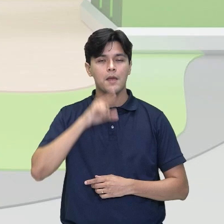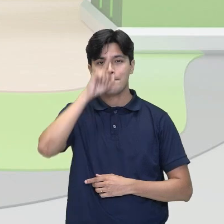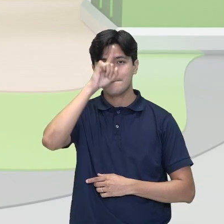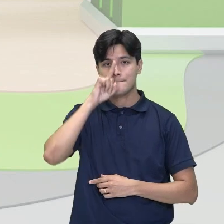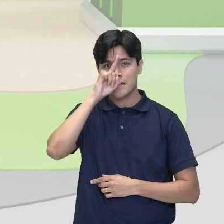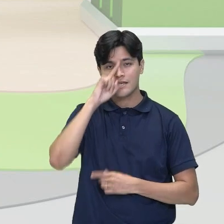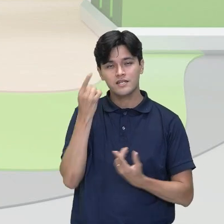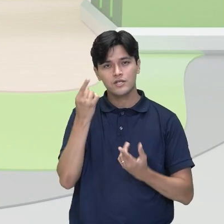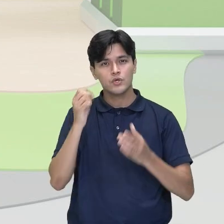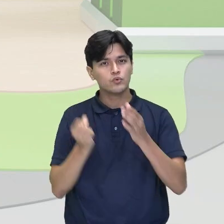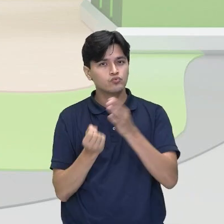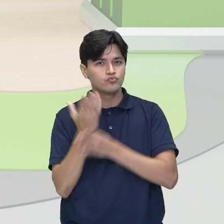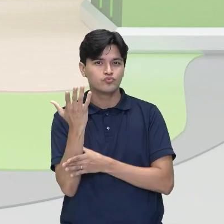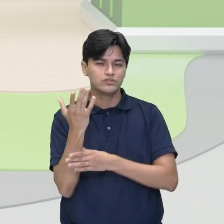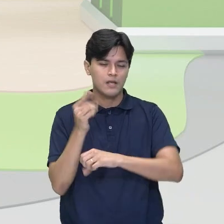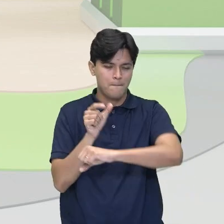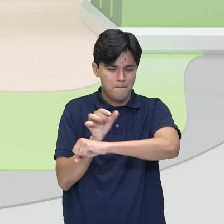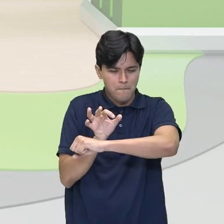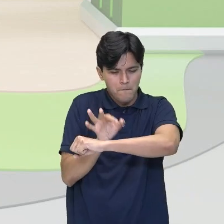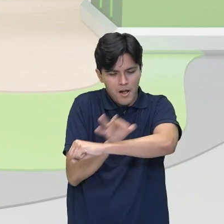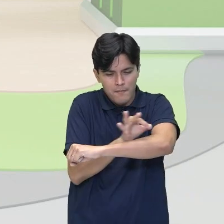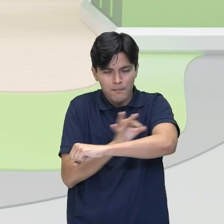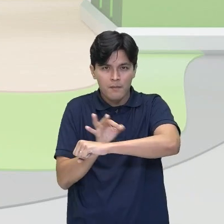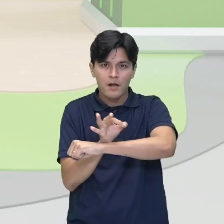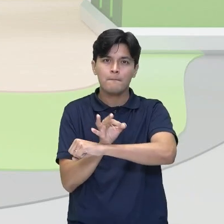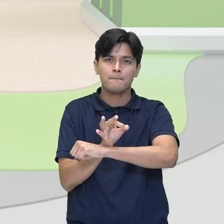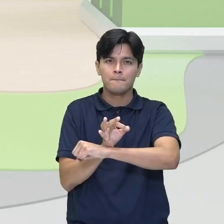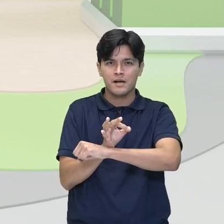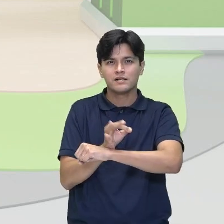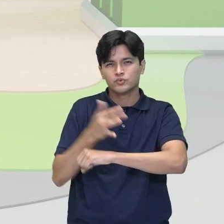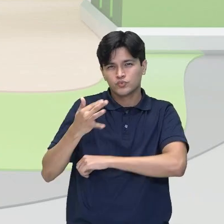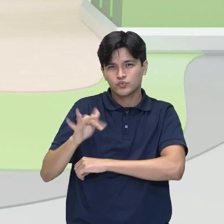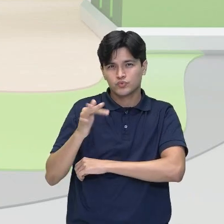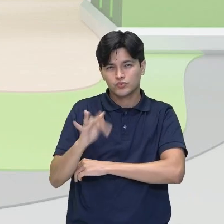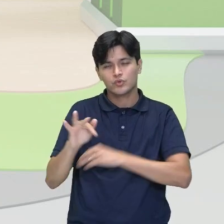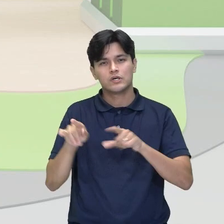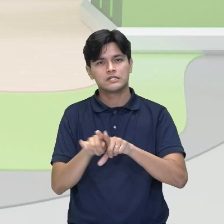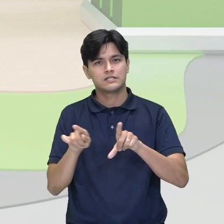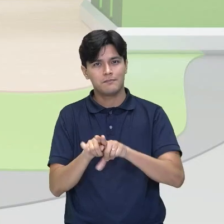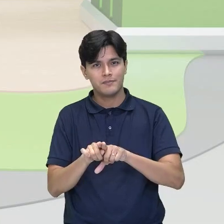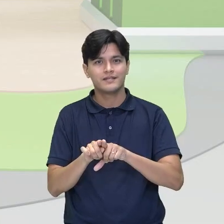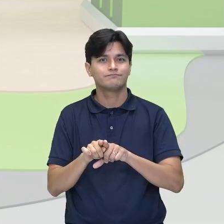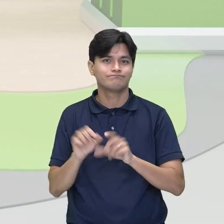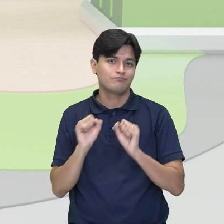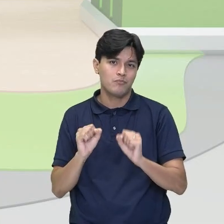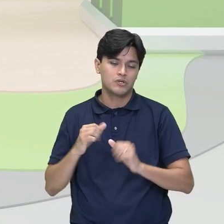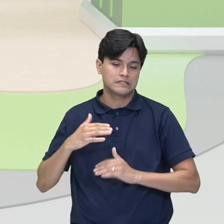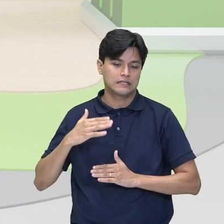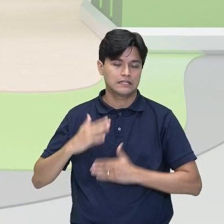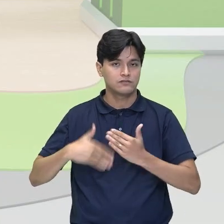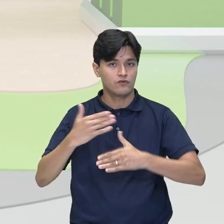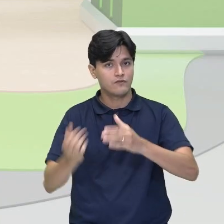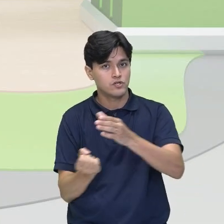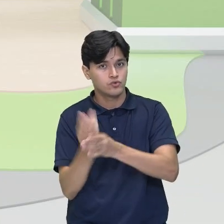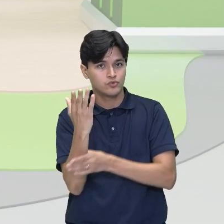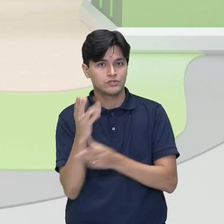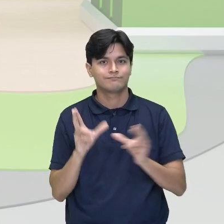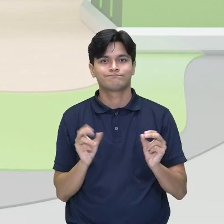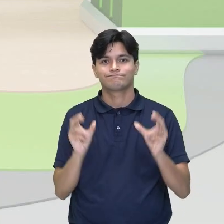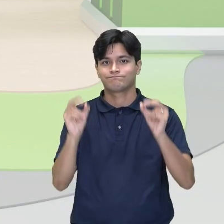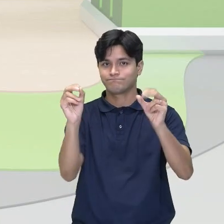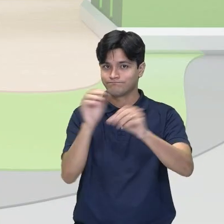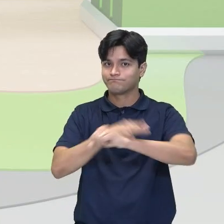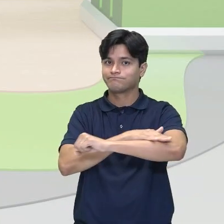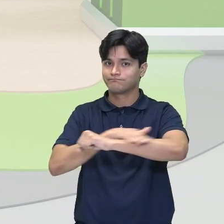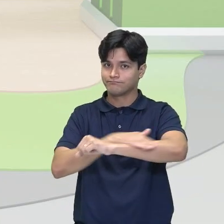que nós apresentamos, né? E principalmente a questão do câncer. Nossa, professora, então a